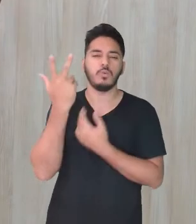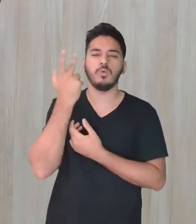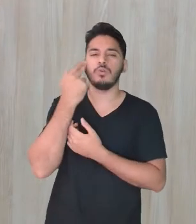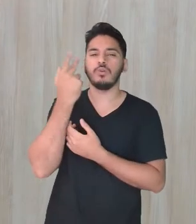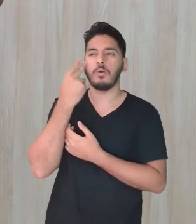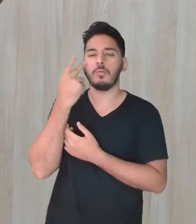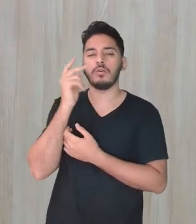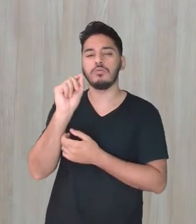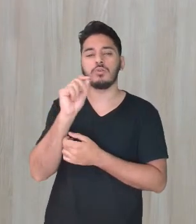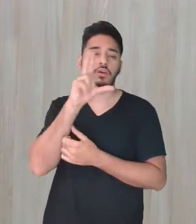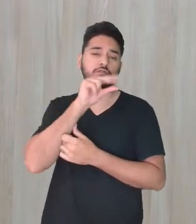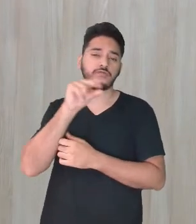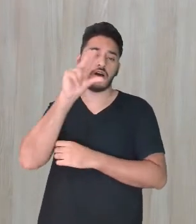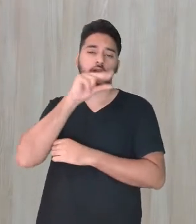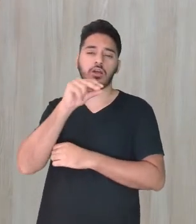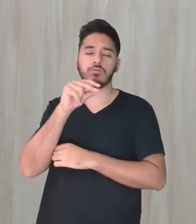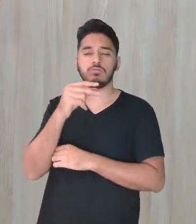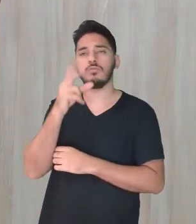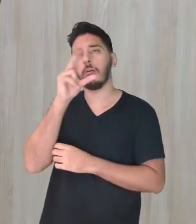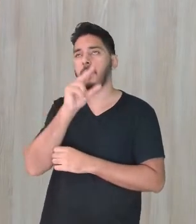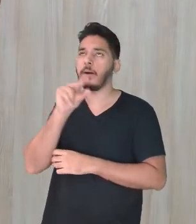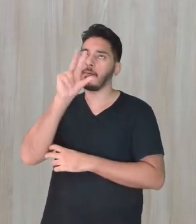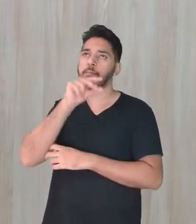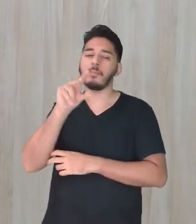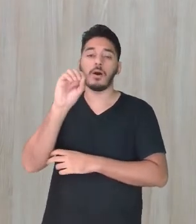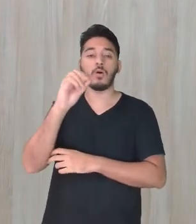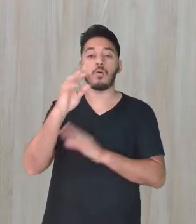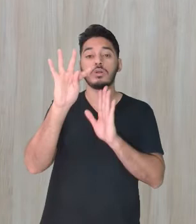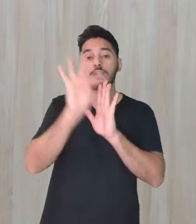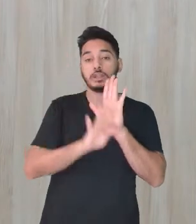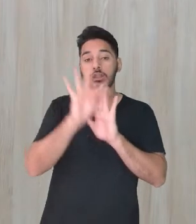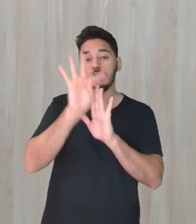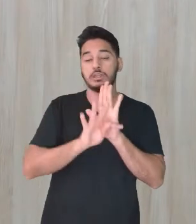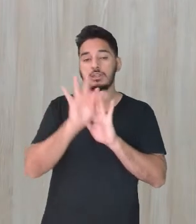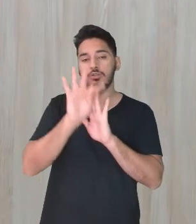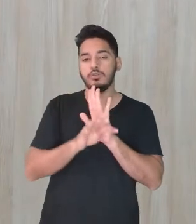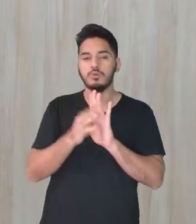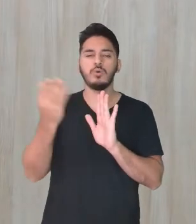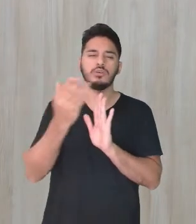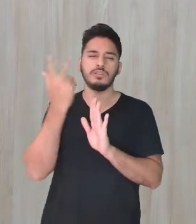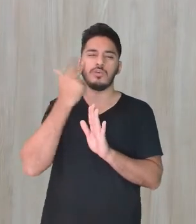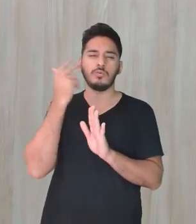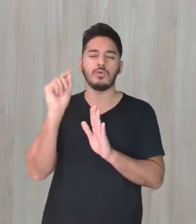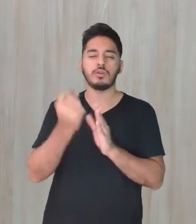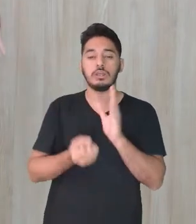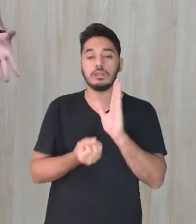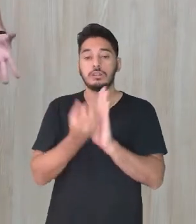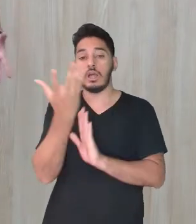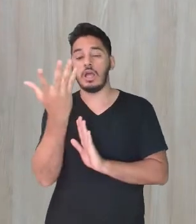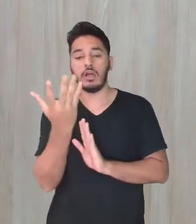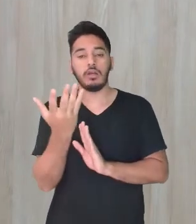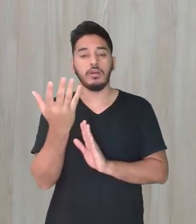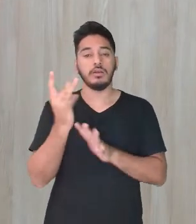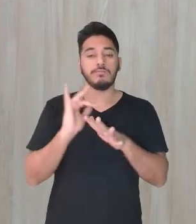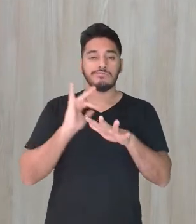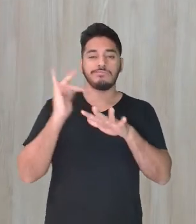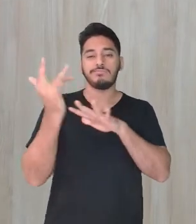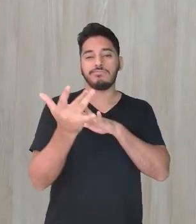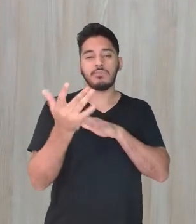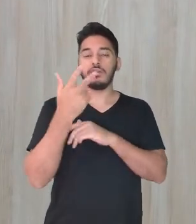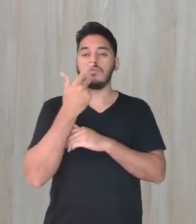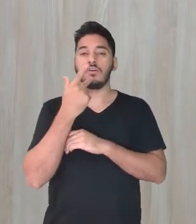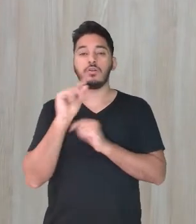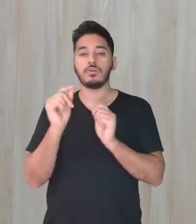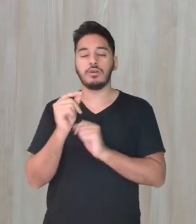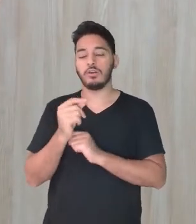normalmente através da fala, né? Ou através de textos. Hoje em dia é muito comum a gente se expressar nas redes sociais, né? Às vezes a gente não fala para